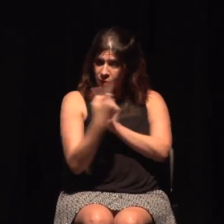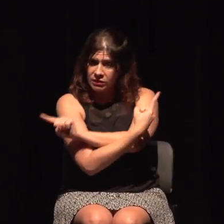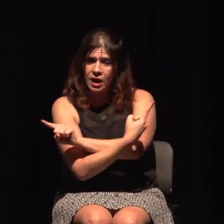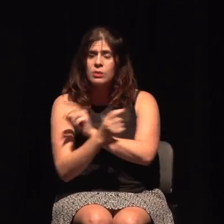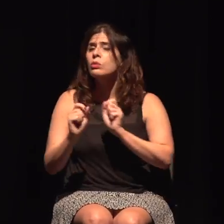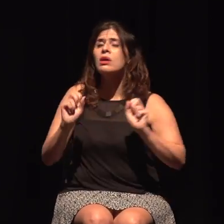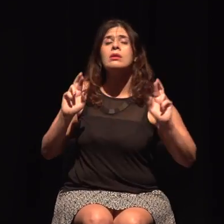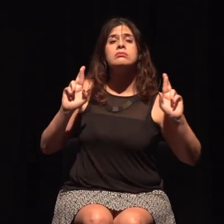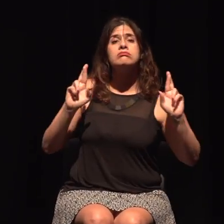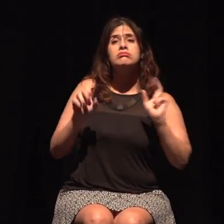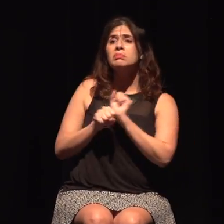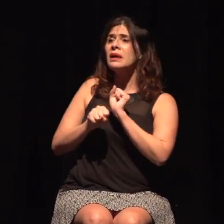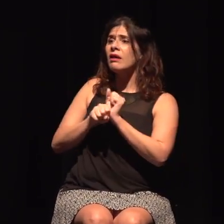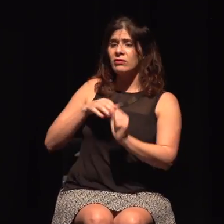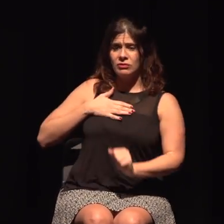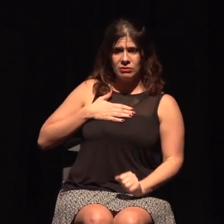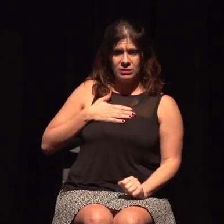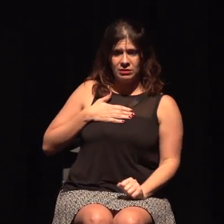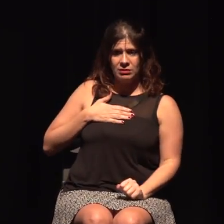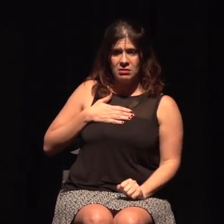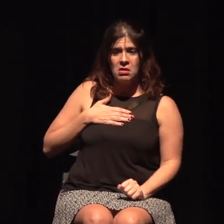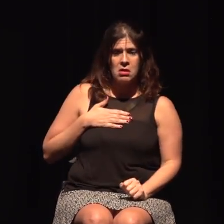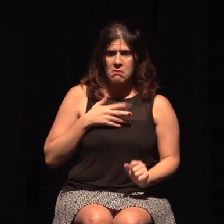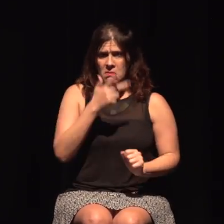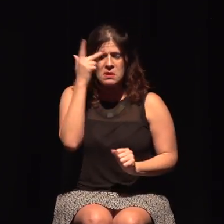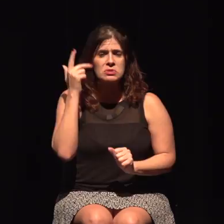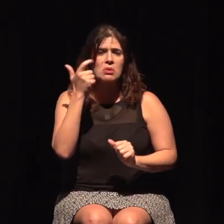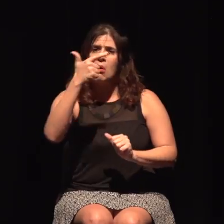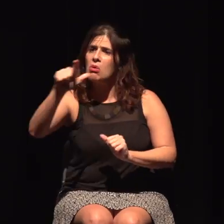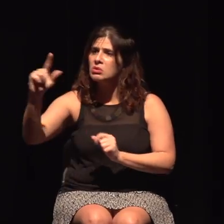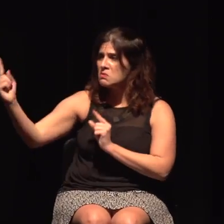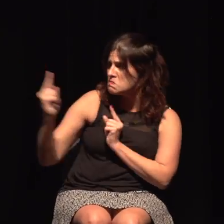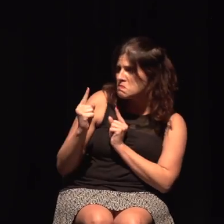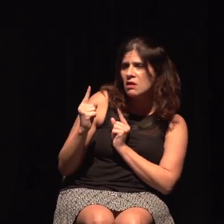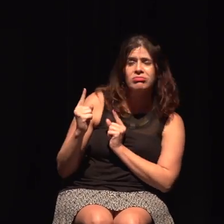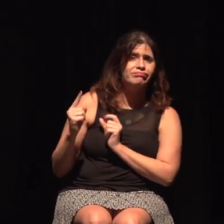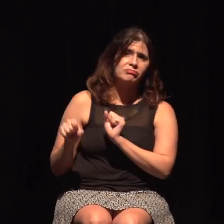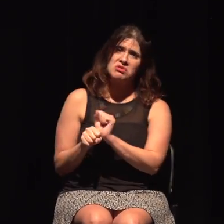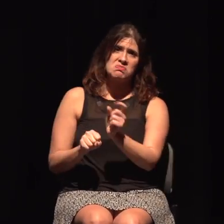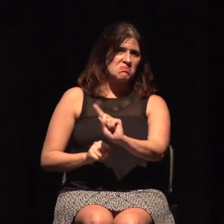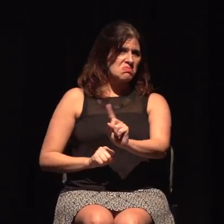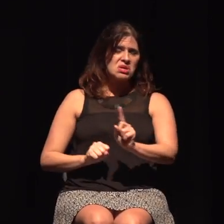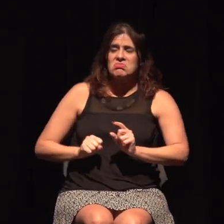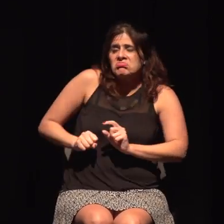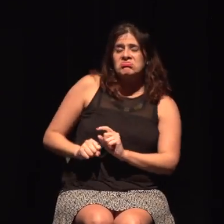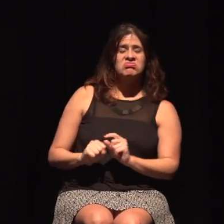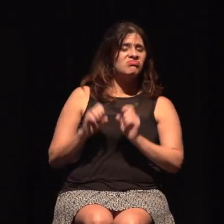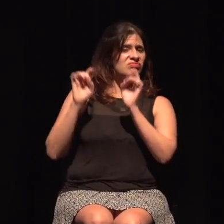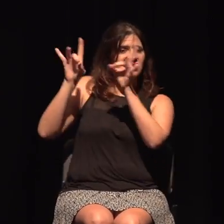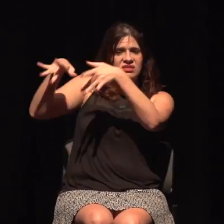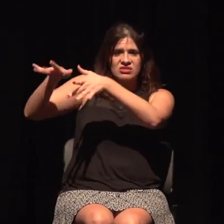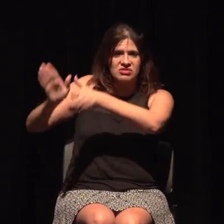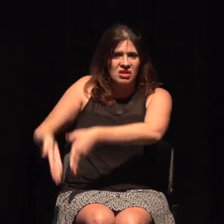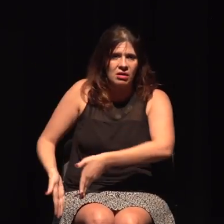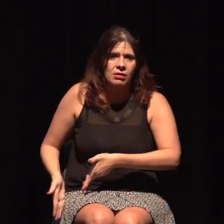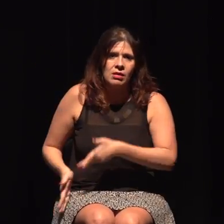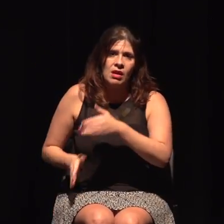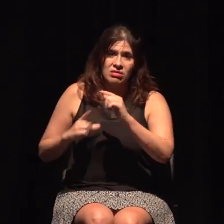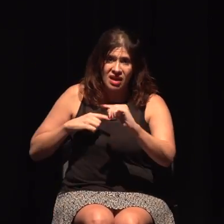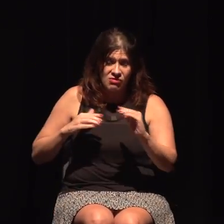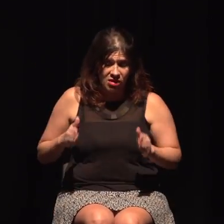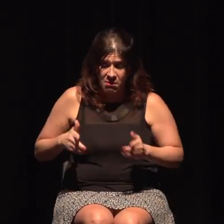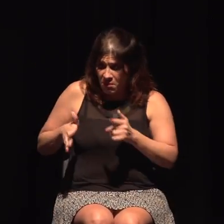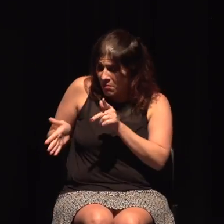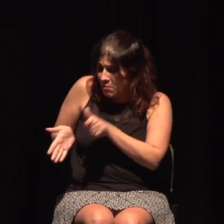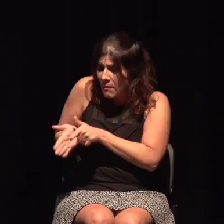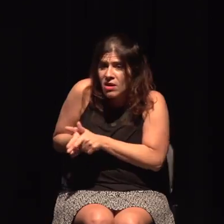talvez ao contrário, esperavam de mim. Já não espero que apareça alguém. Aqui são feitos todos de papelão. Aqui dois